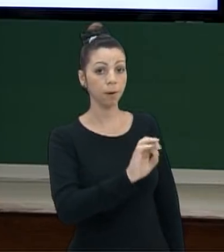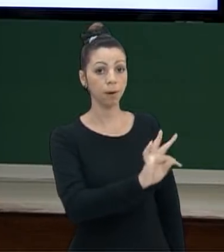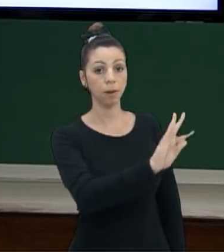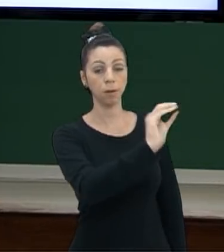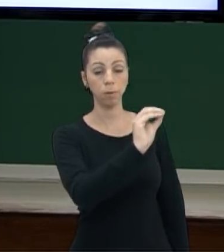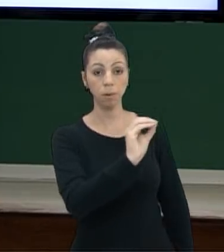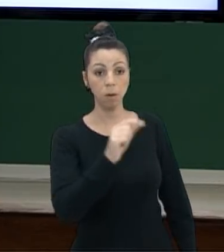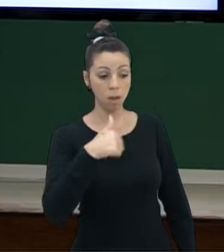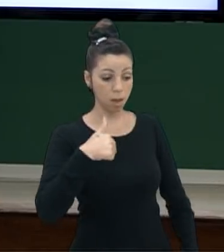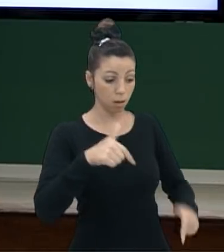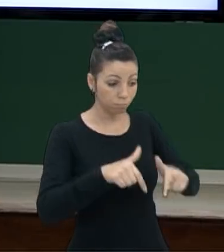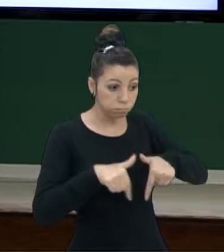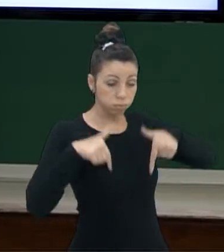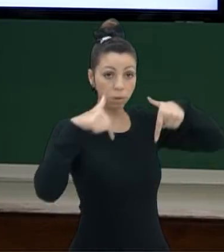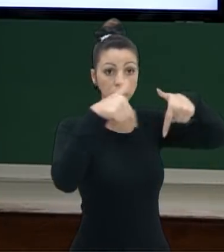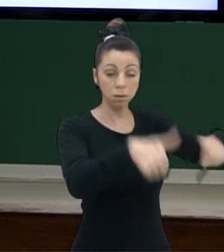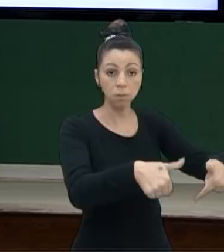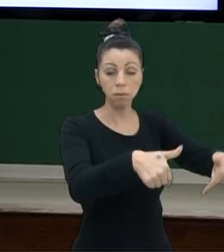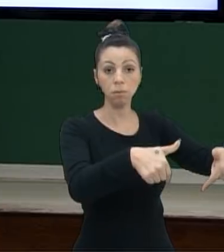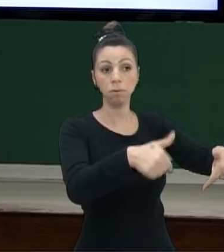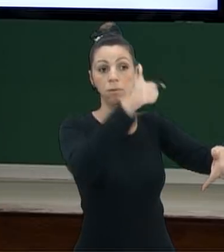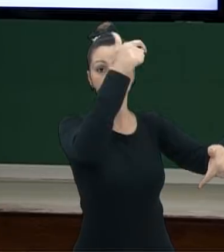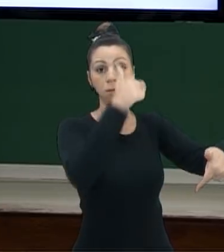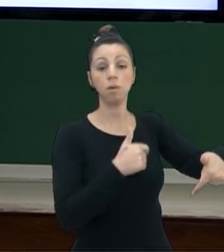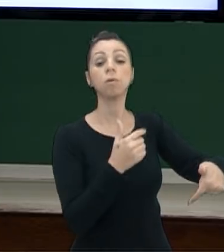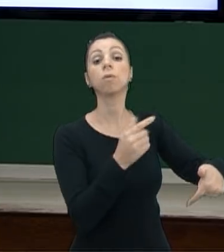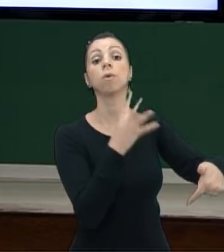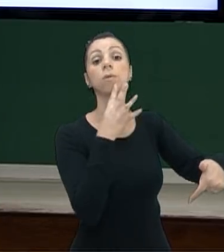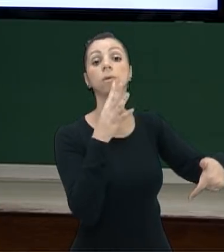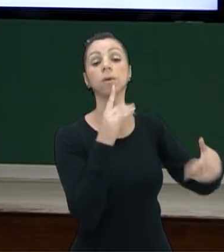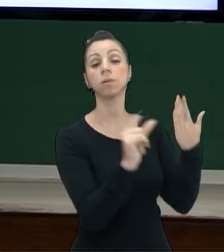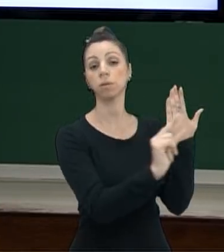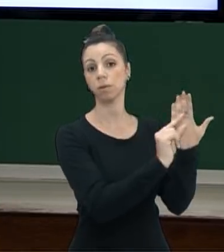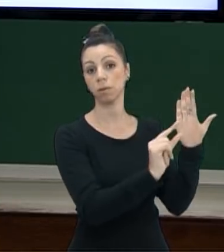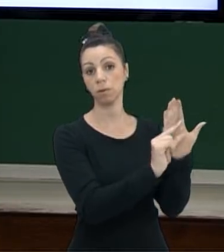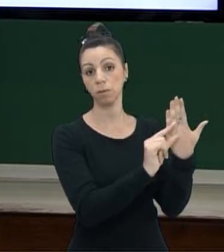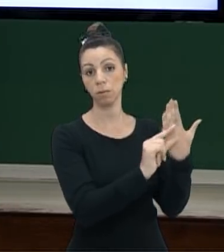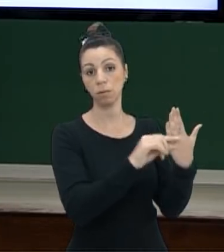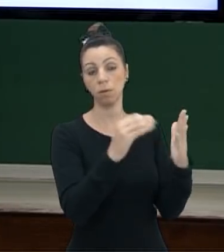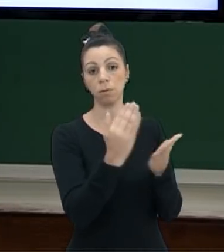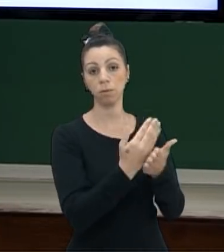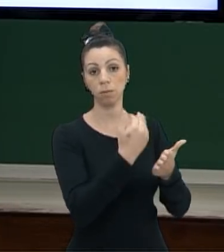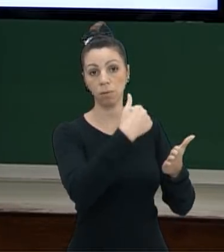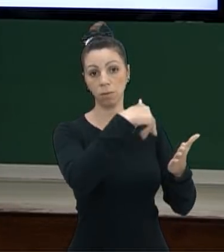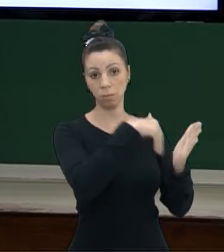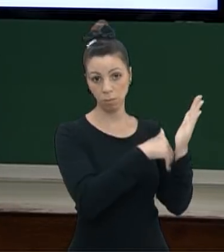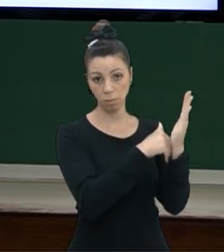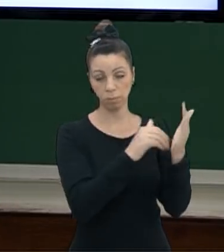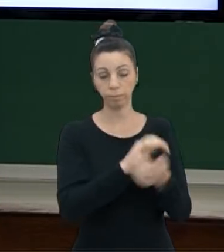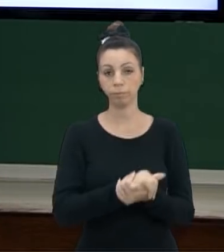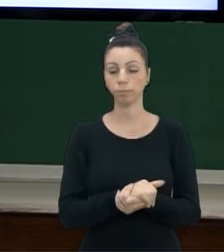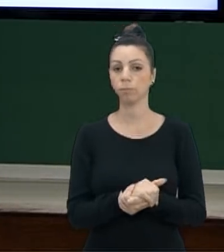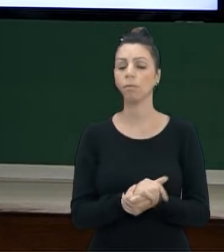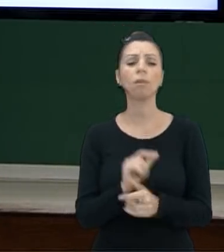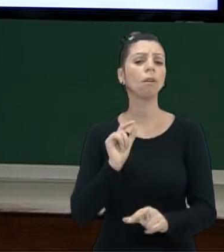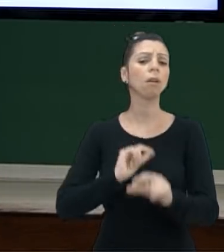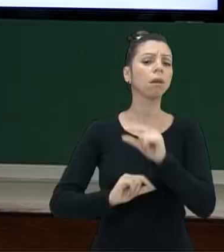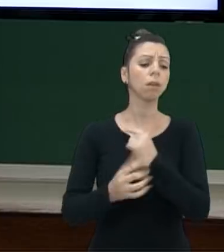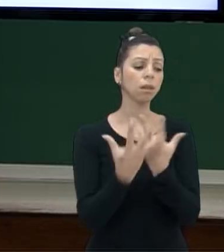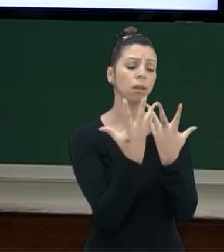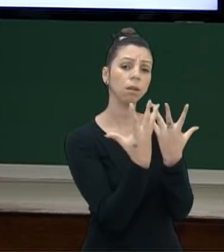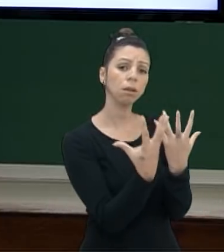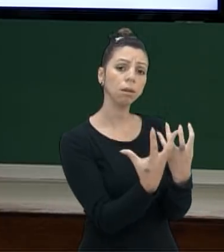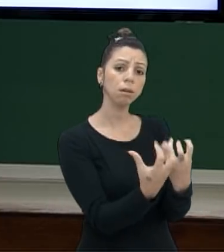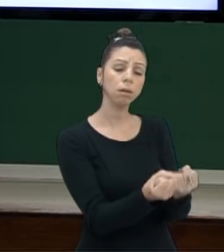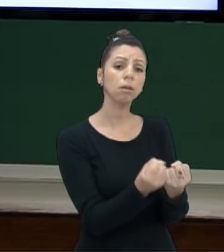ação? Eu sou o sujeito, estou conhecendo a autora do diário. Quem está recebendo a minha ação? Quem está sendo